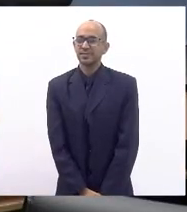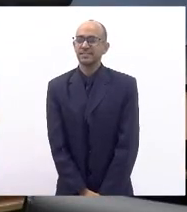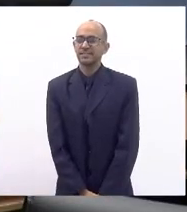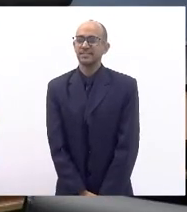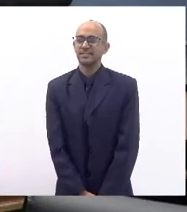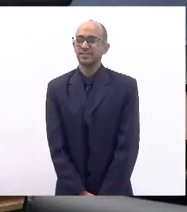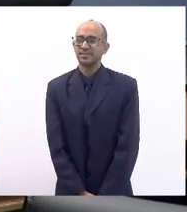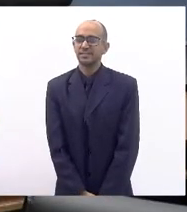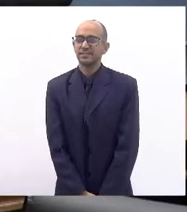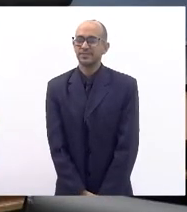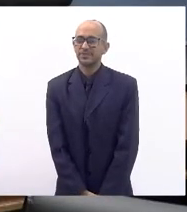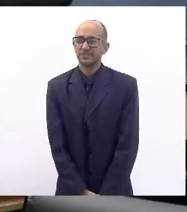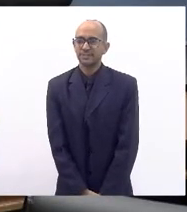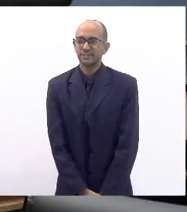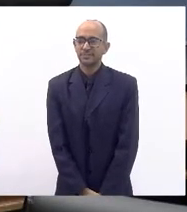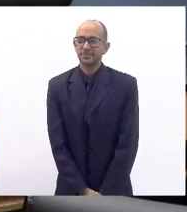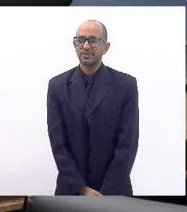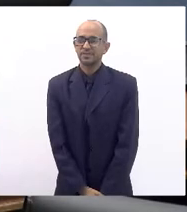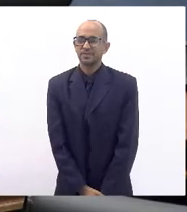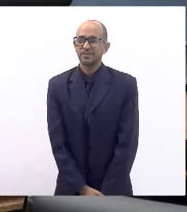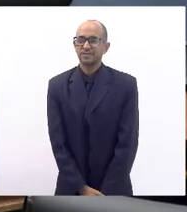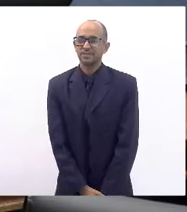E aí